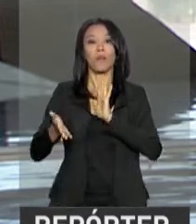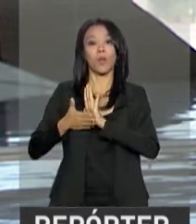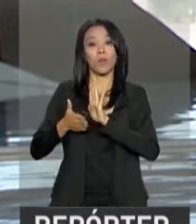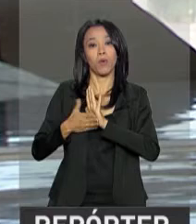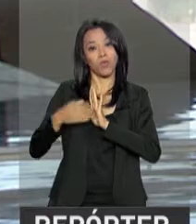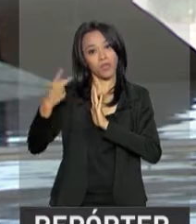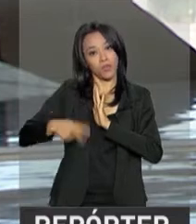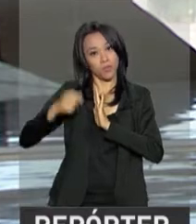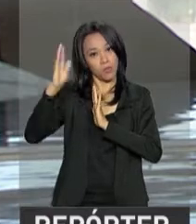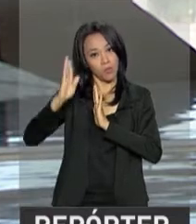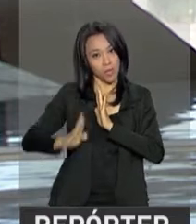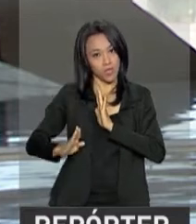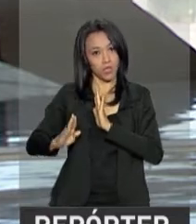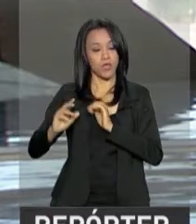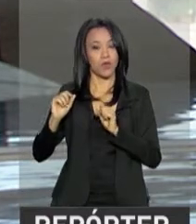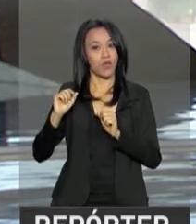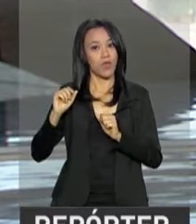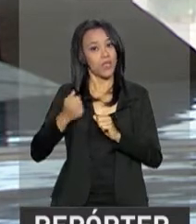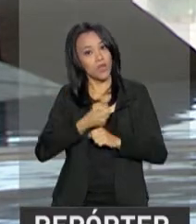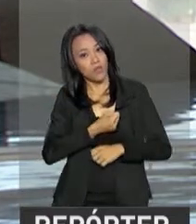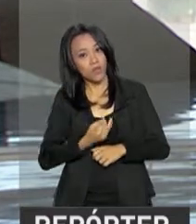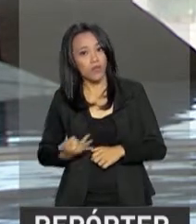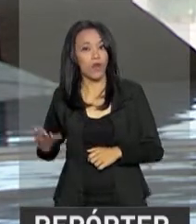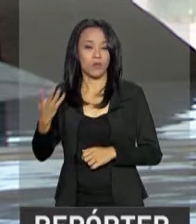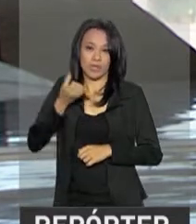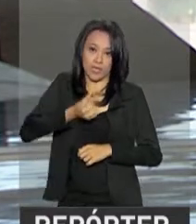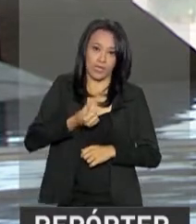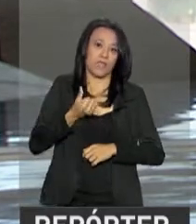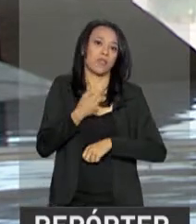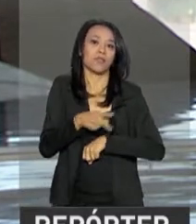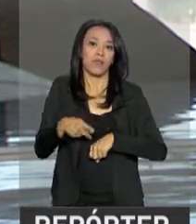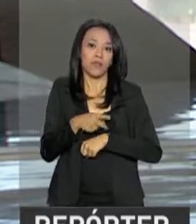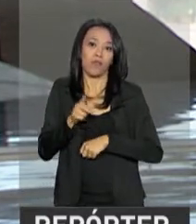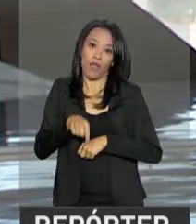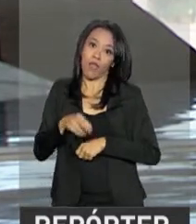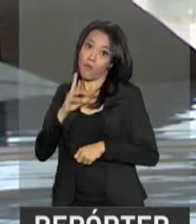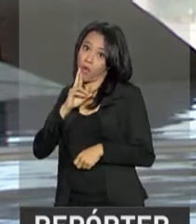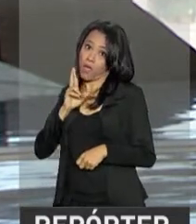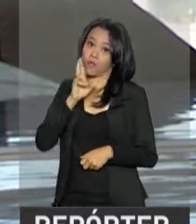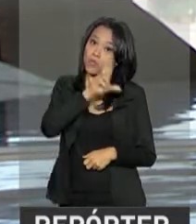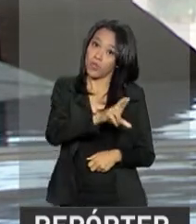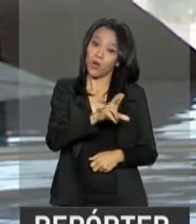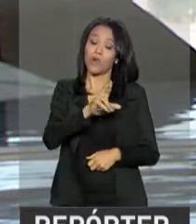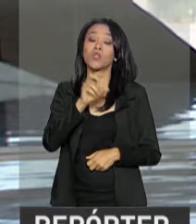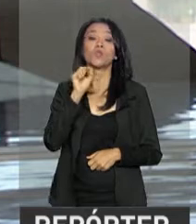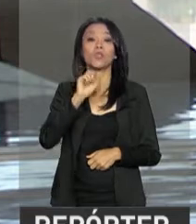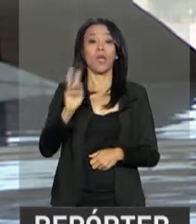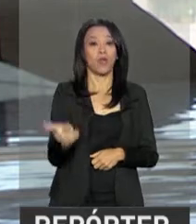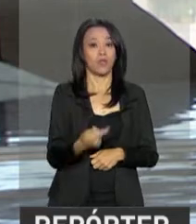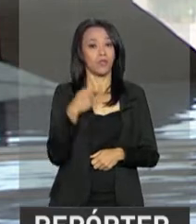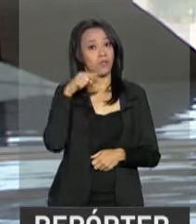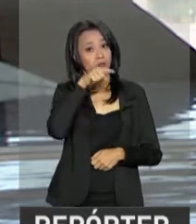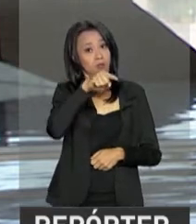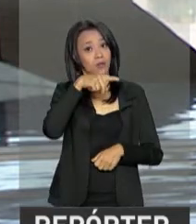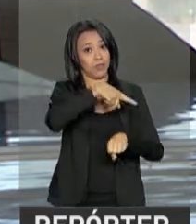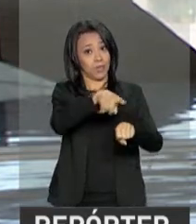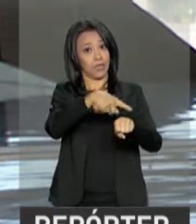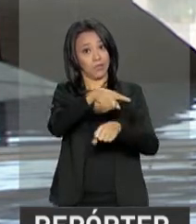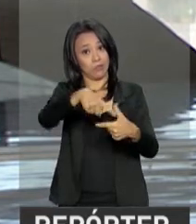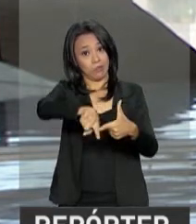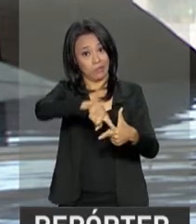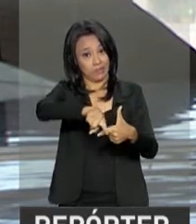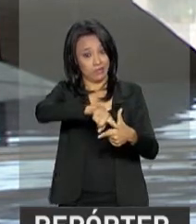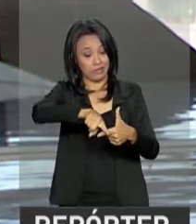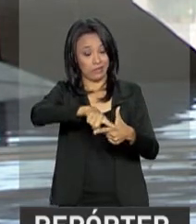brasil em conjunto com outros seis países e é uma resposta ao agravamento da crise política do país